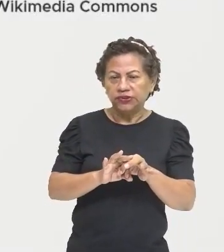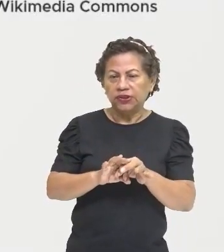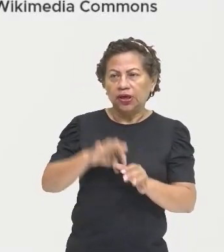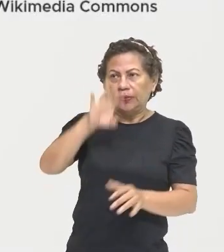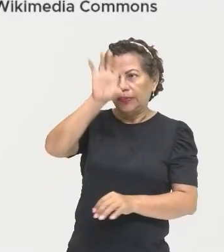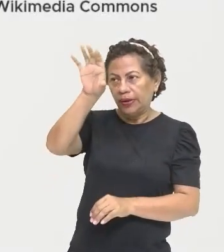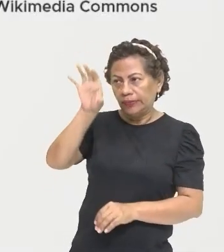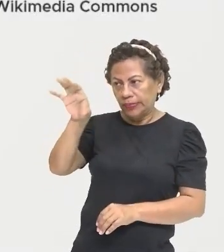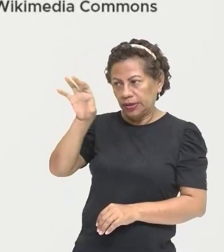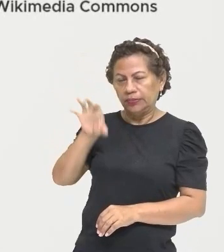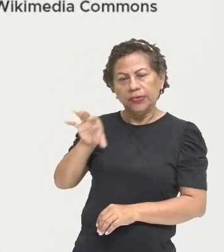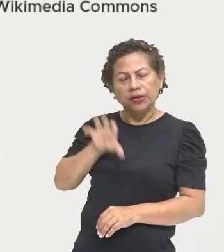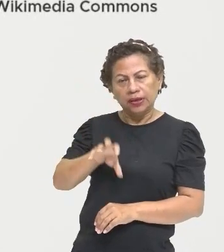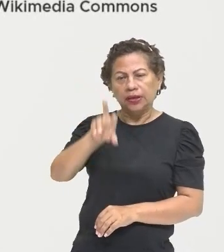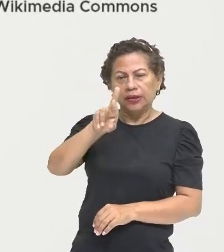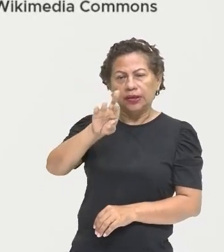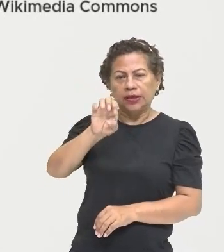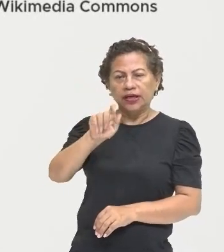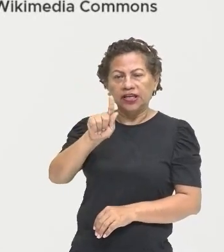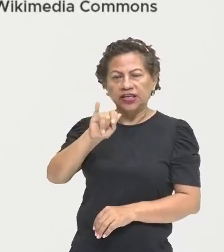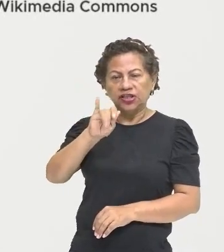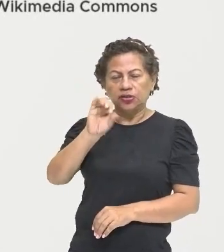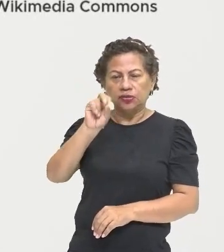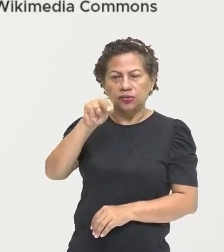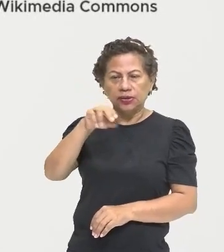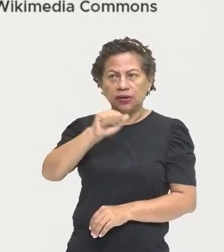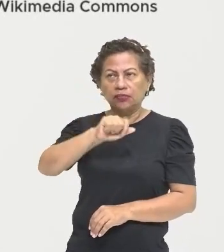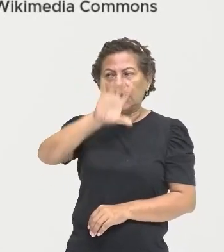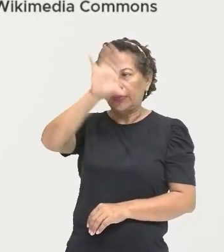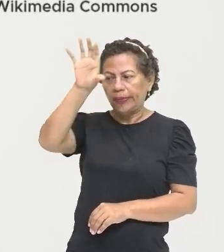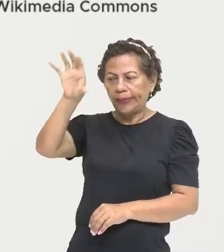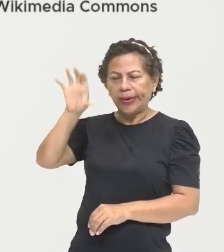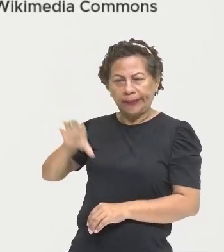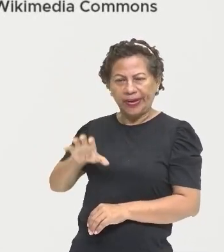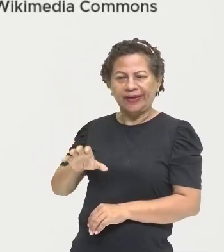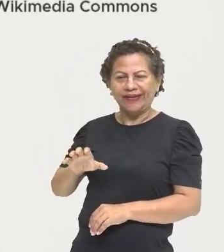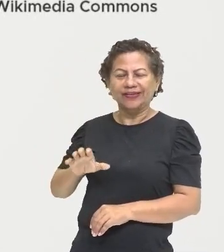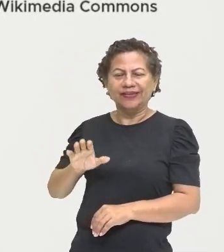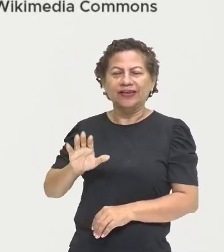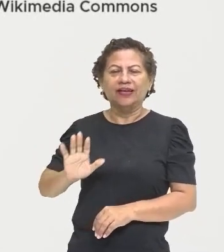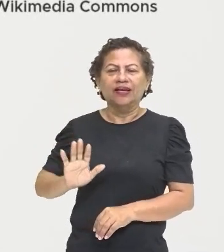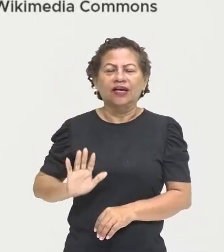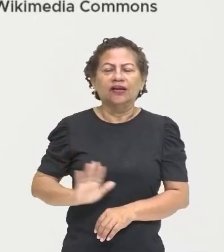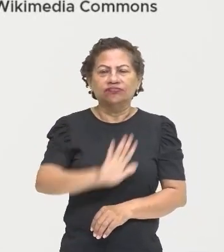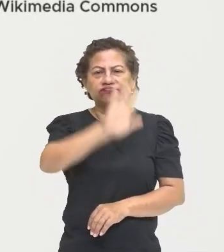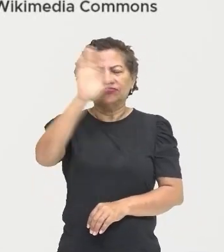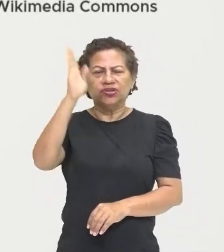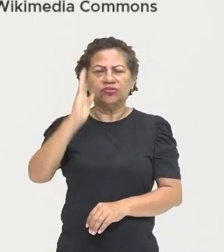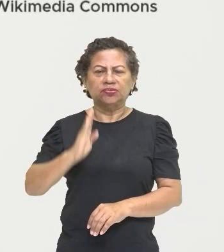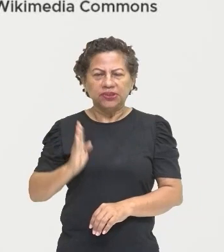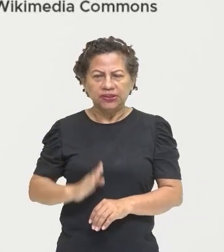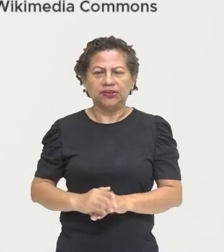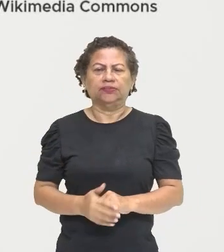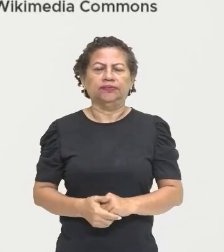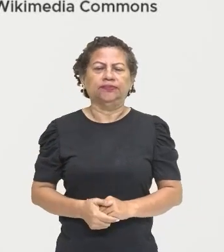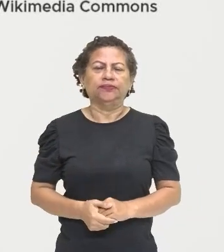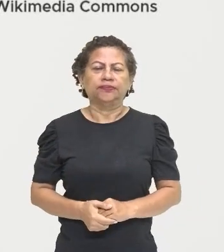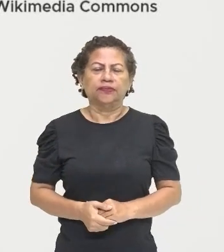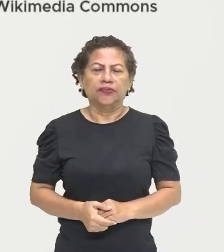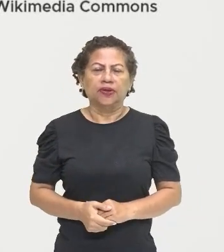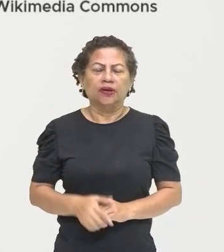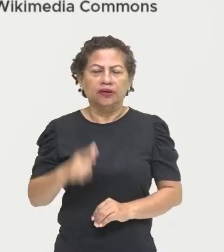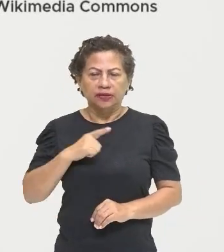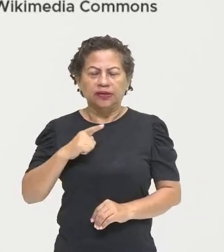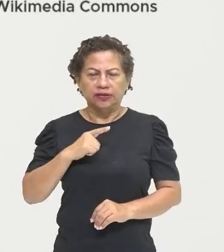mobilização que elas tiveram em todo o território nacional, apesar de estarem organizadas de forma regional. Com o